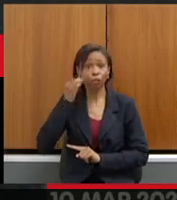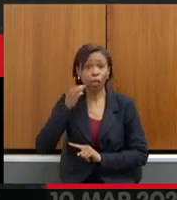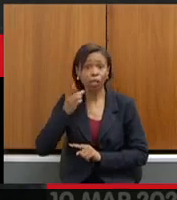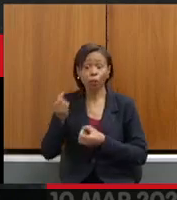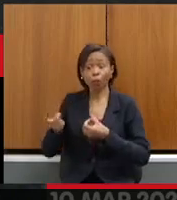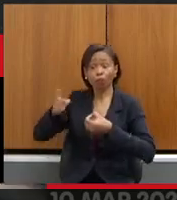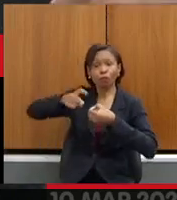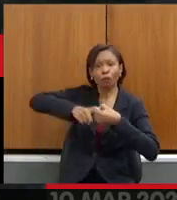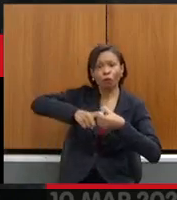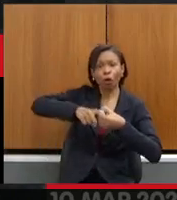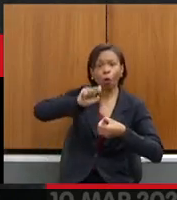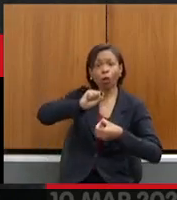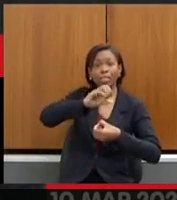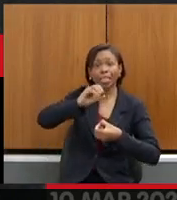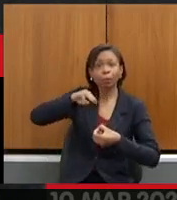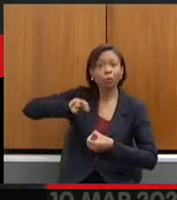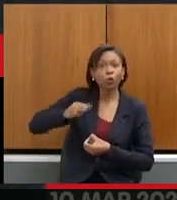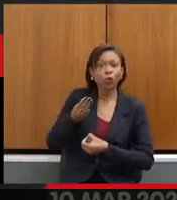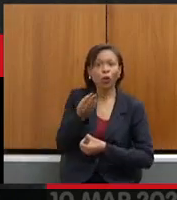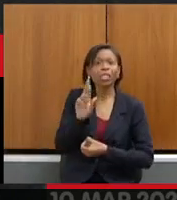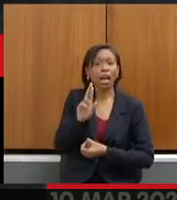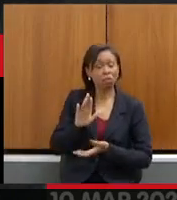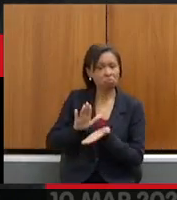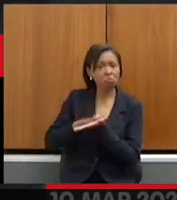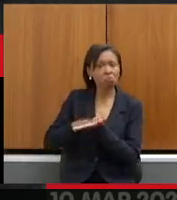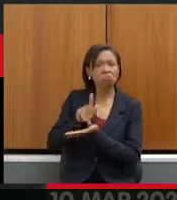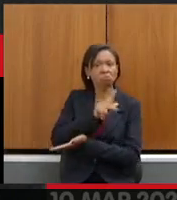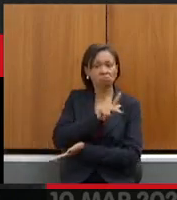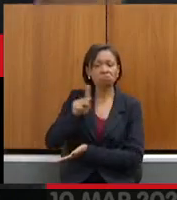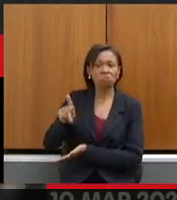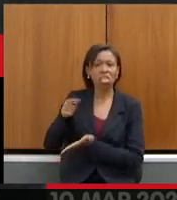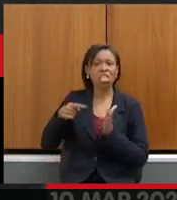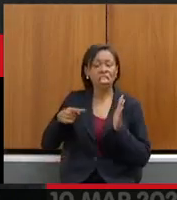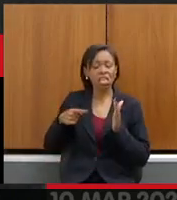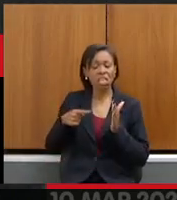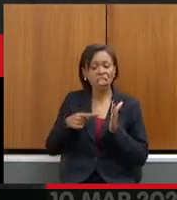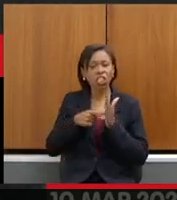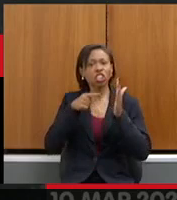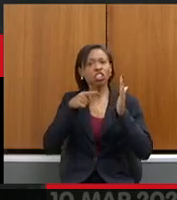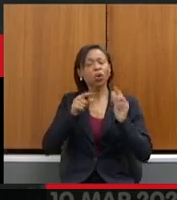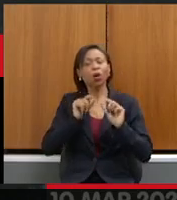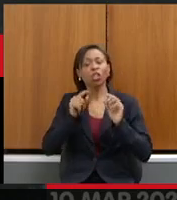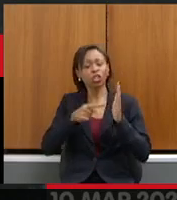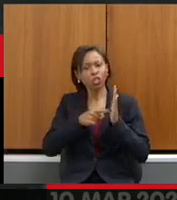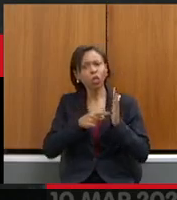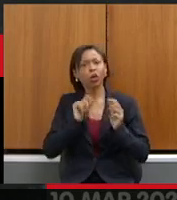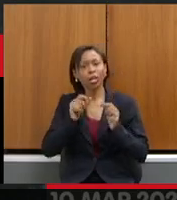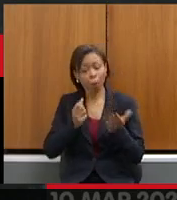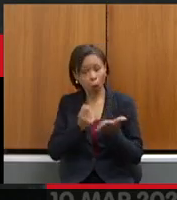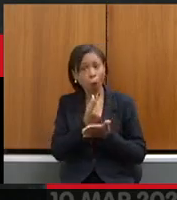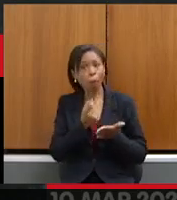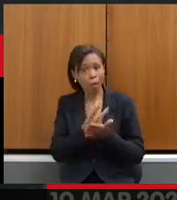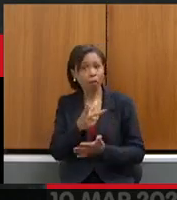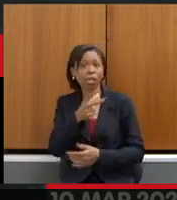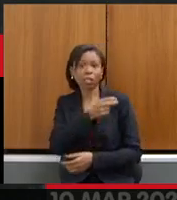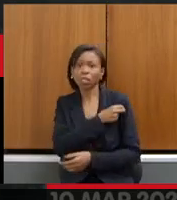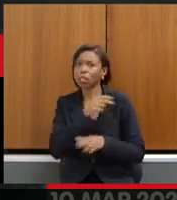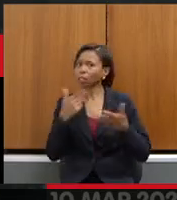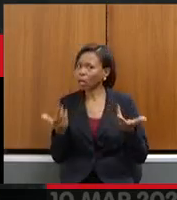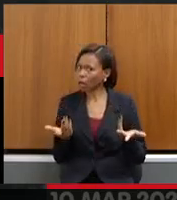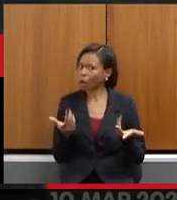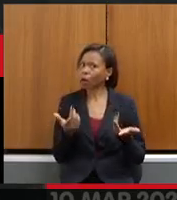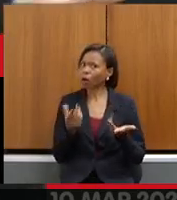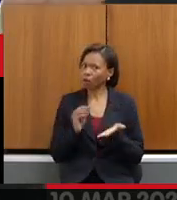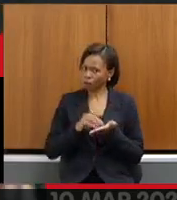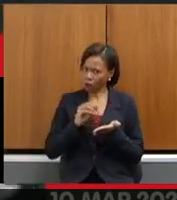né que até o presidente que quer dar os parabéns foi pingo de cor para que possa ser comprado em vacina então desculpa desculpa de vacina